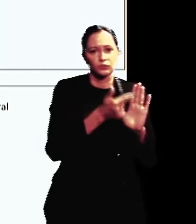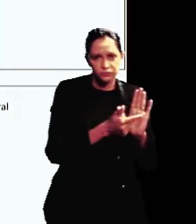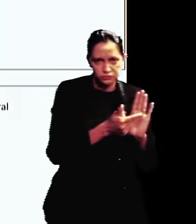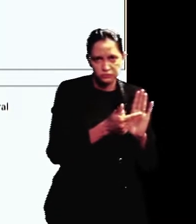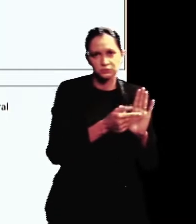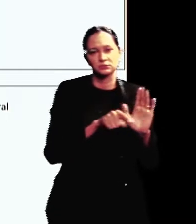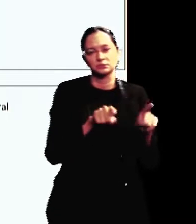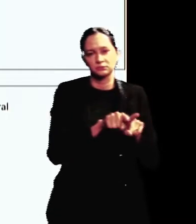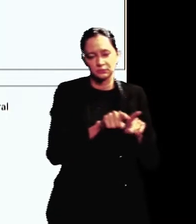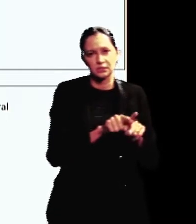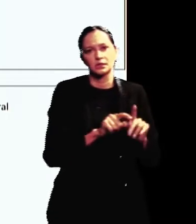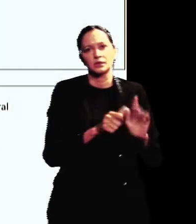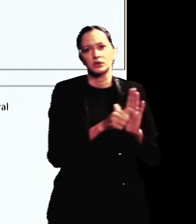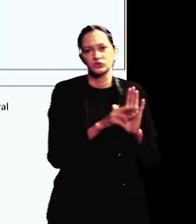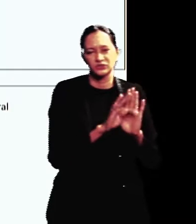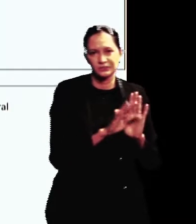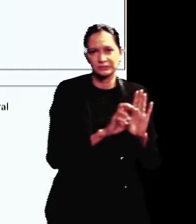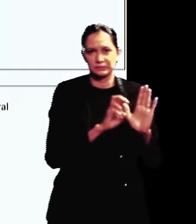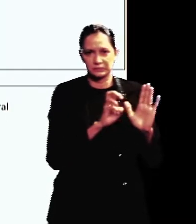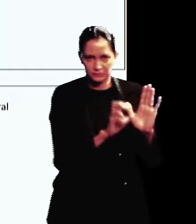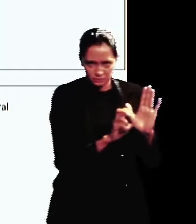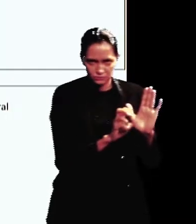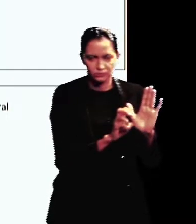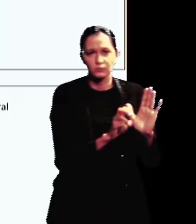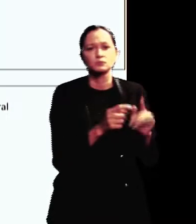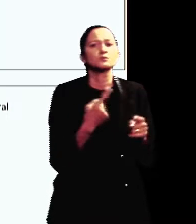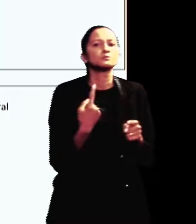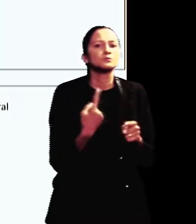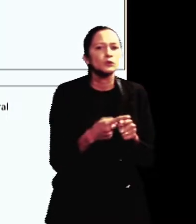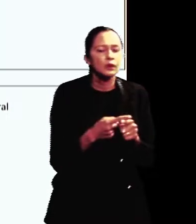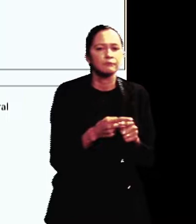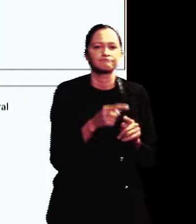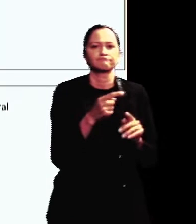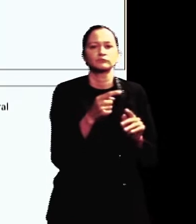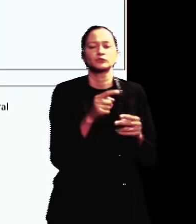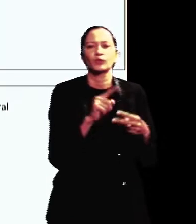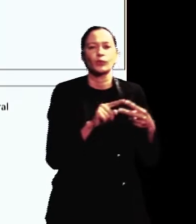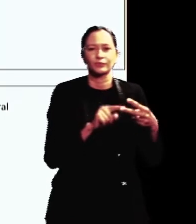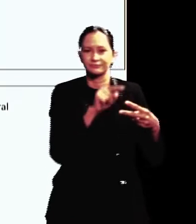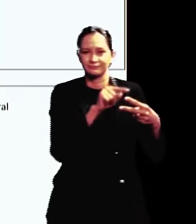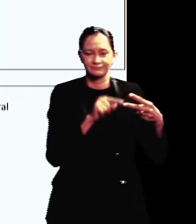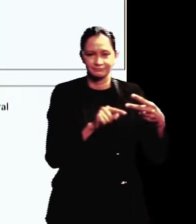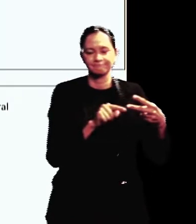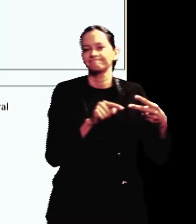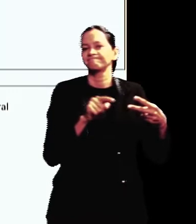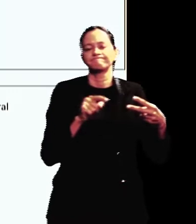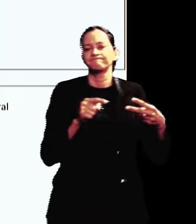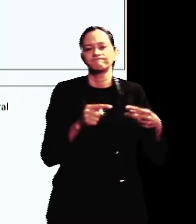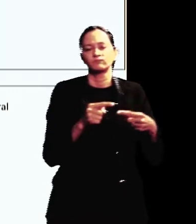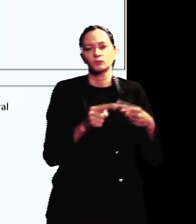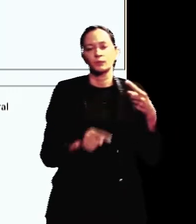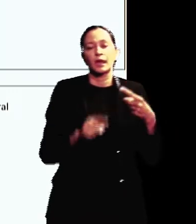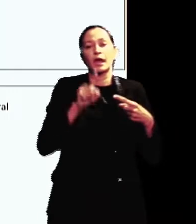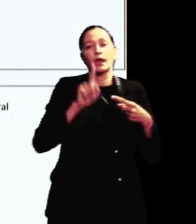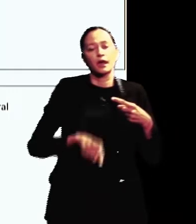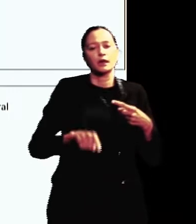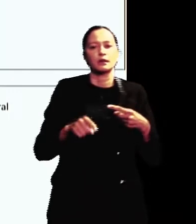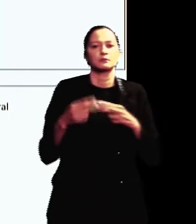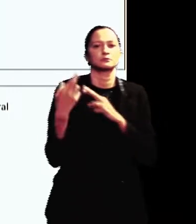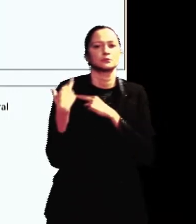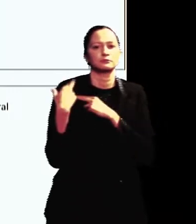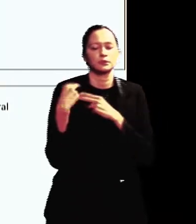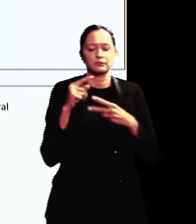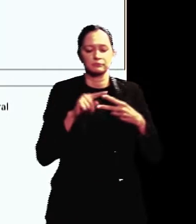do presente autógrafo de lei, por vista de iniciativa, uma vez que esses artigos atribuem competências que são exclusivas do chefe do